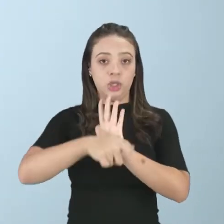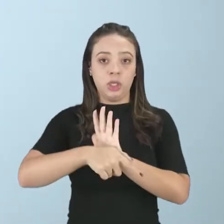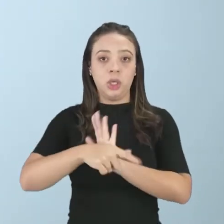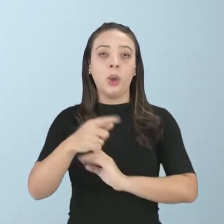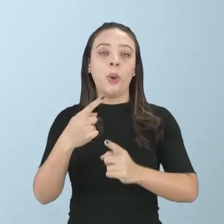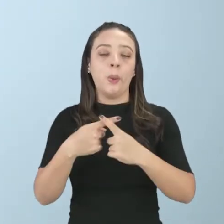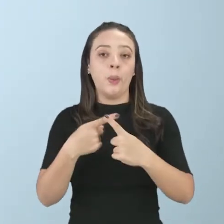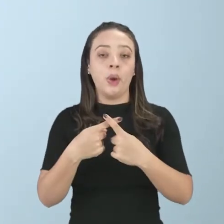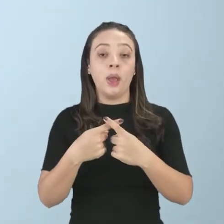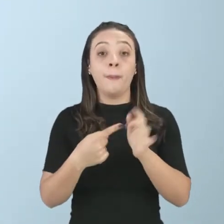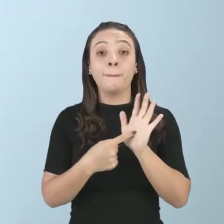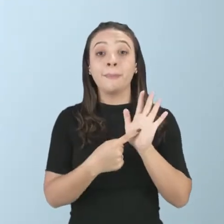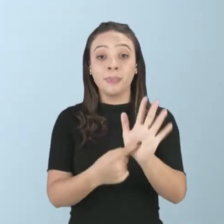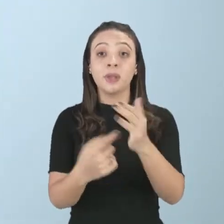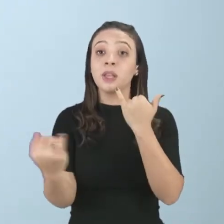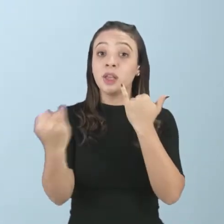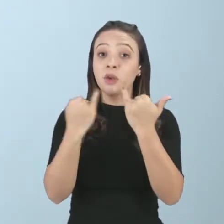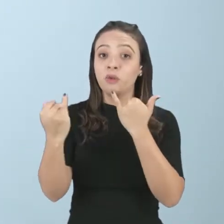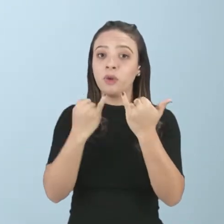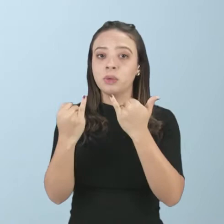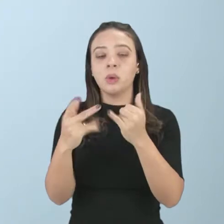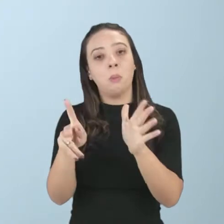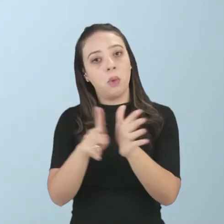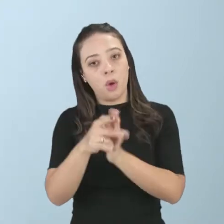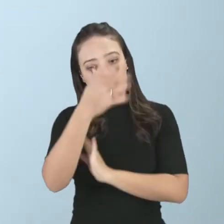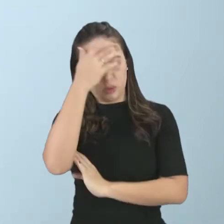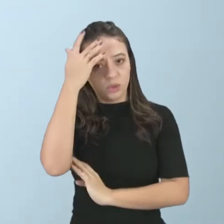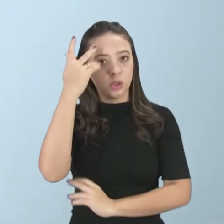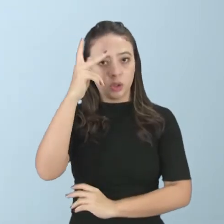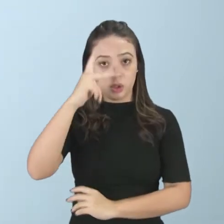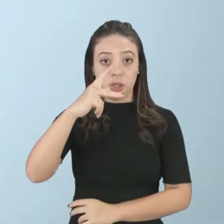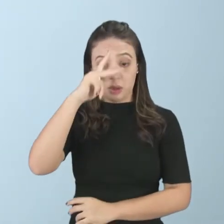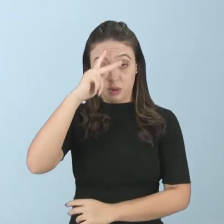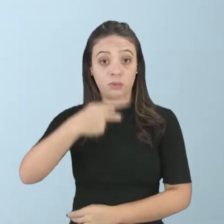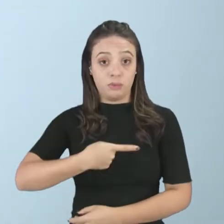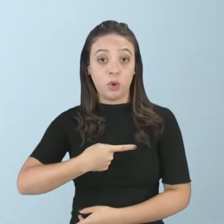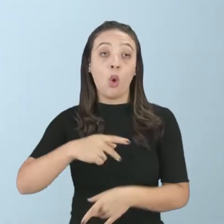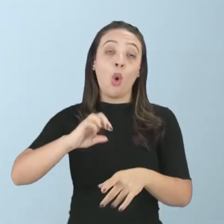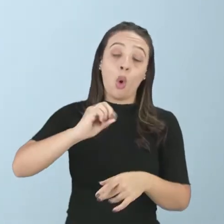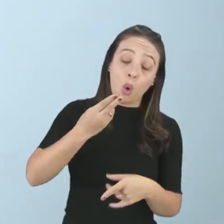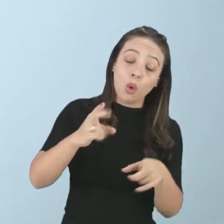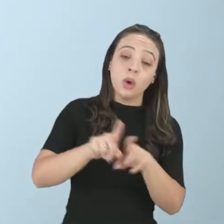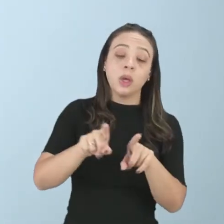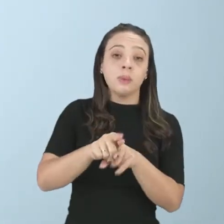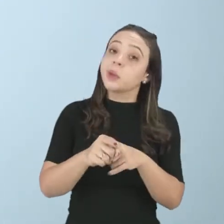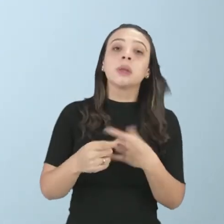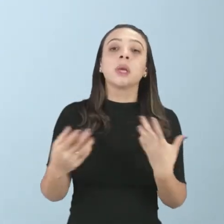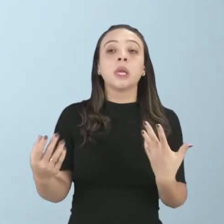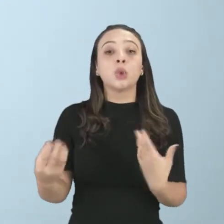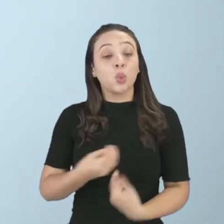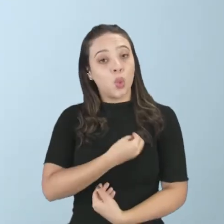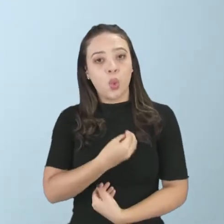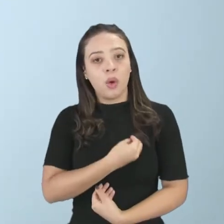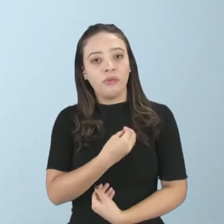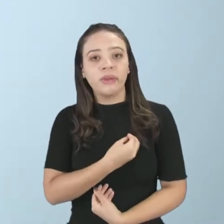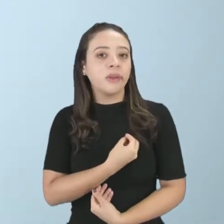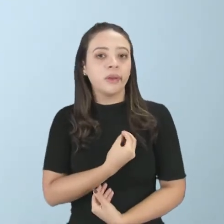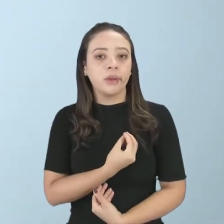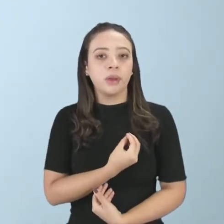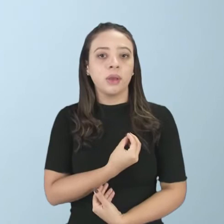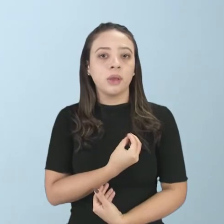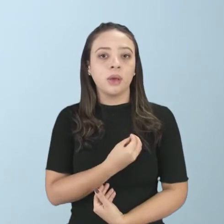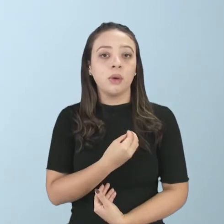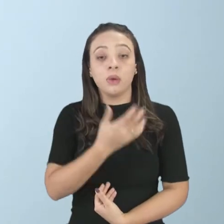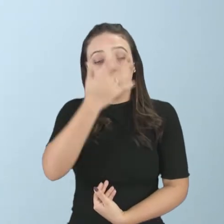trazer informações a respeito de assuntos pessoais ou da atualidade ou de algum conteúdo que um especialista